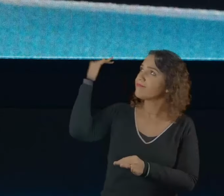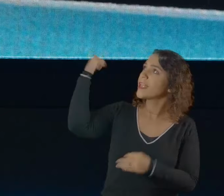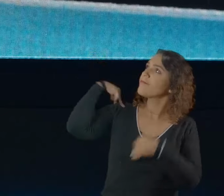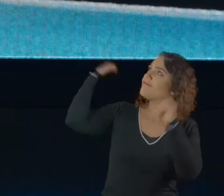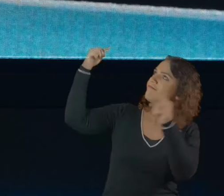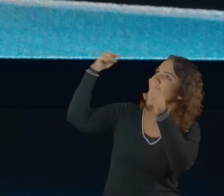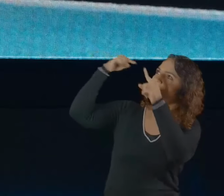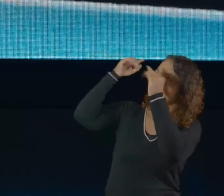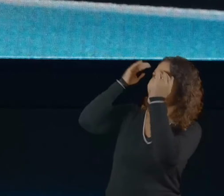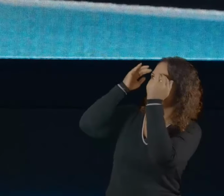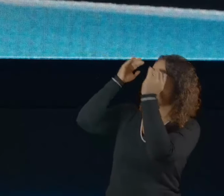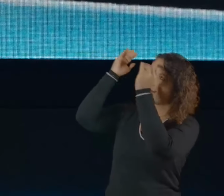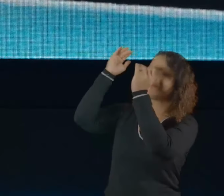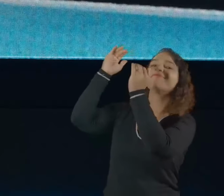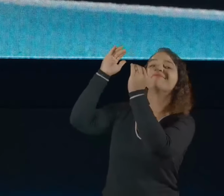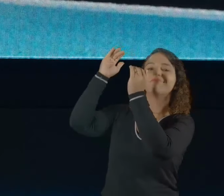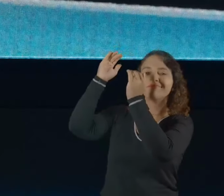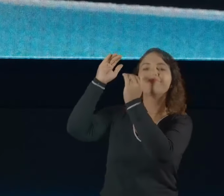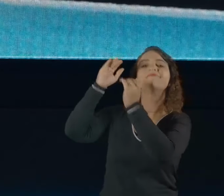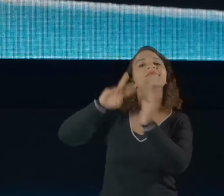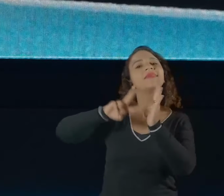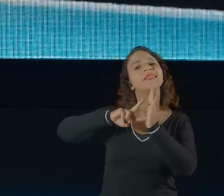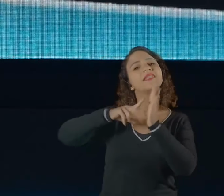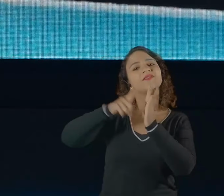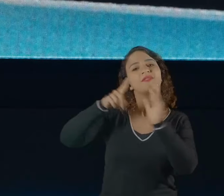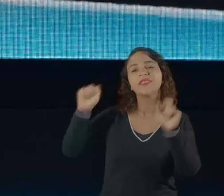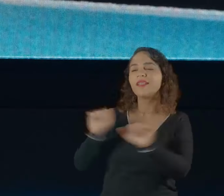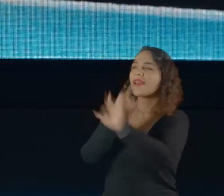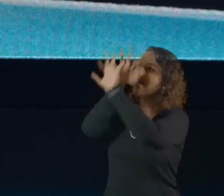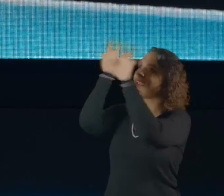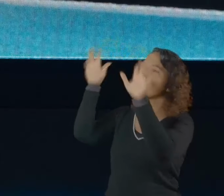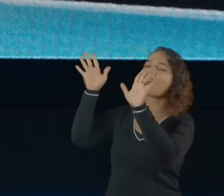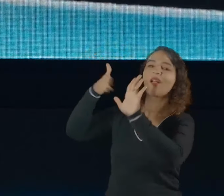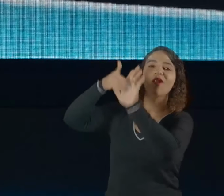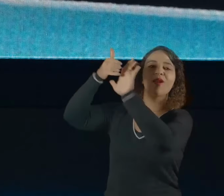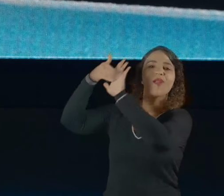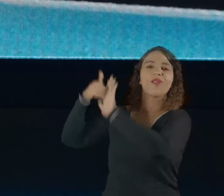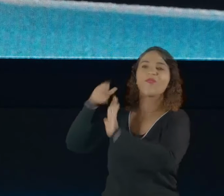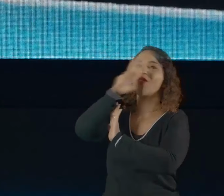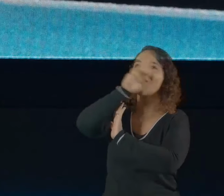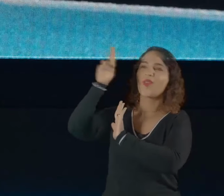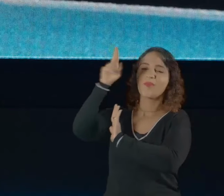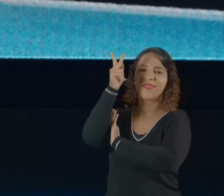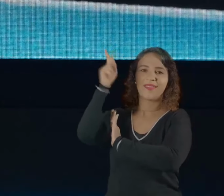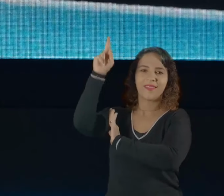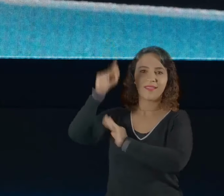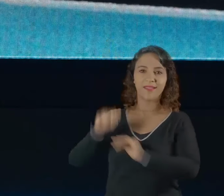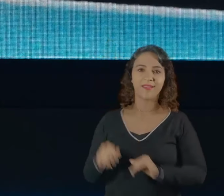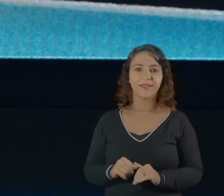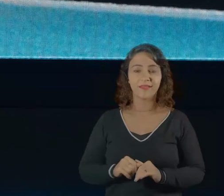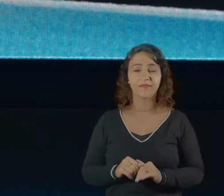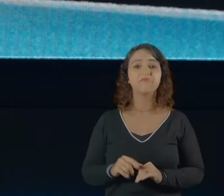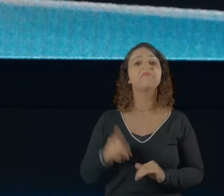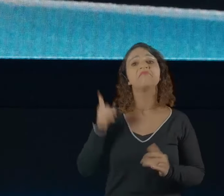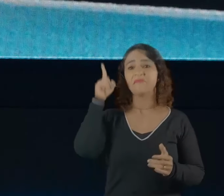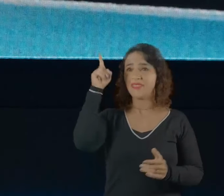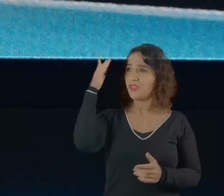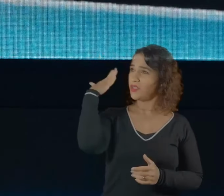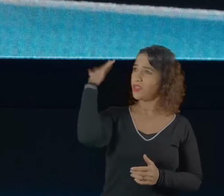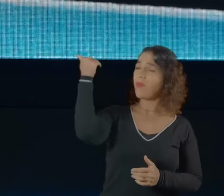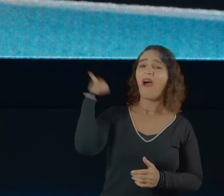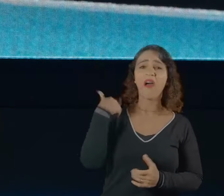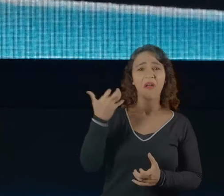trazer louvor e glória para o nome de Deus. Foi para isso que Deus nos chamou. Deus nos chamou para ser um